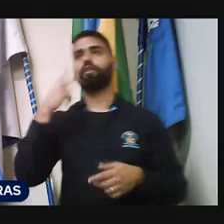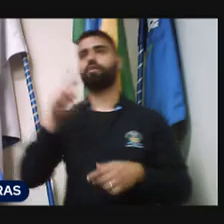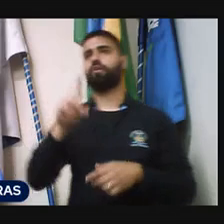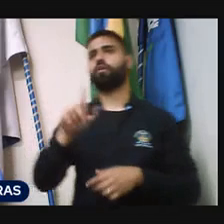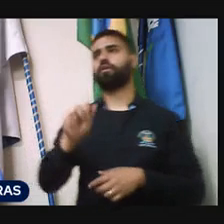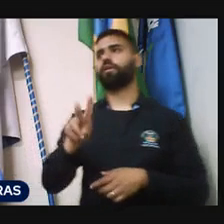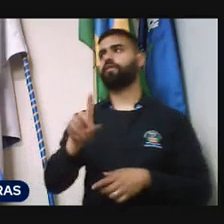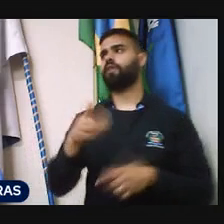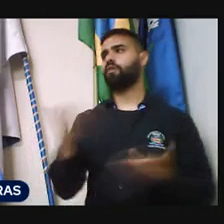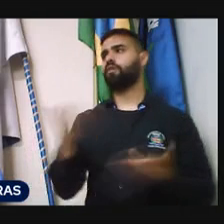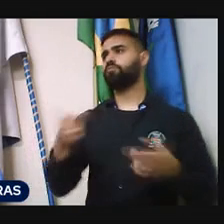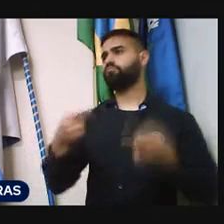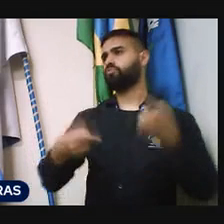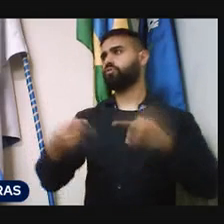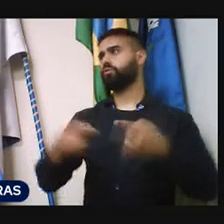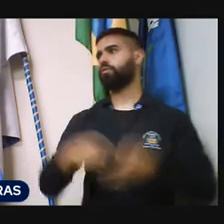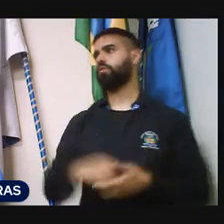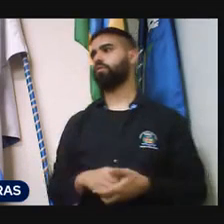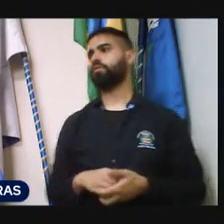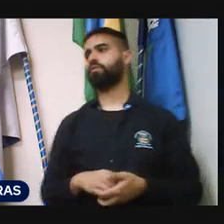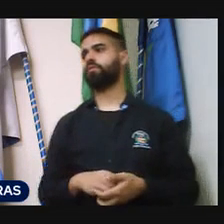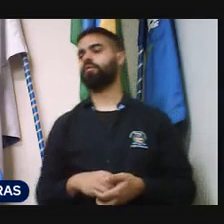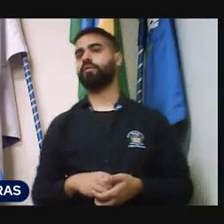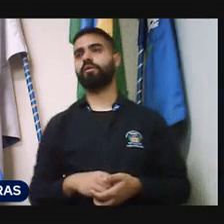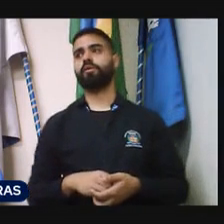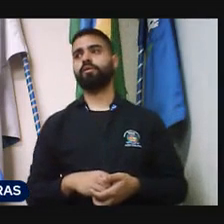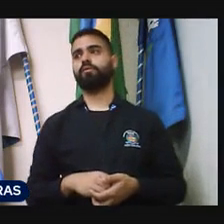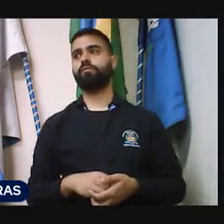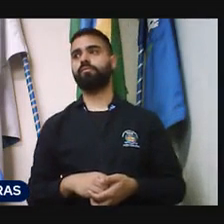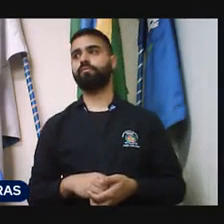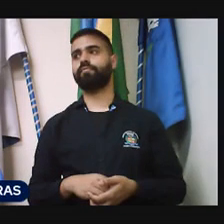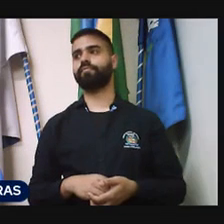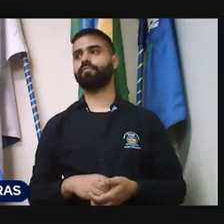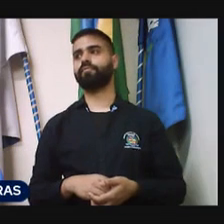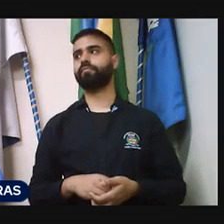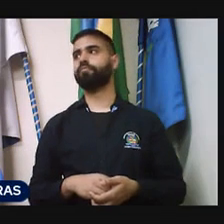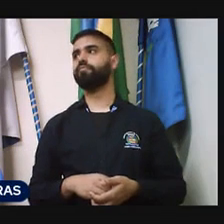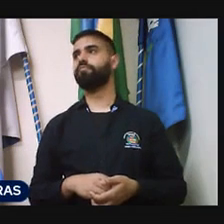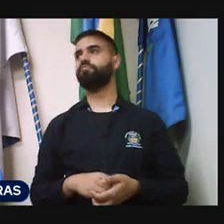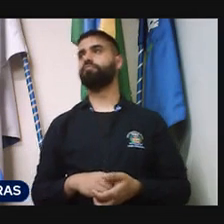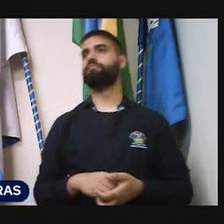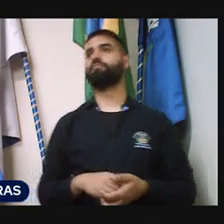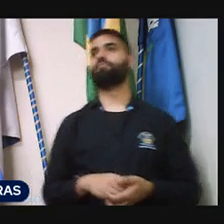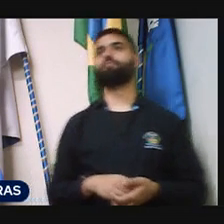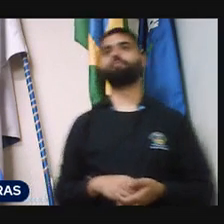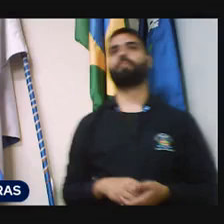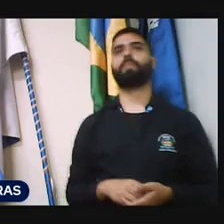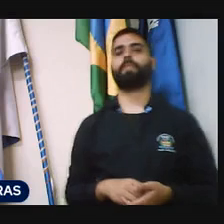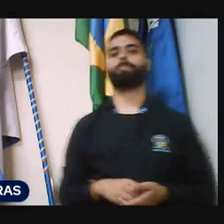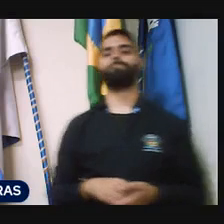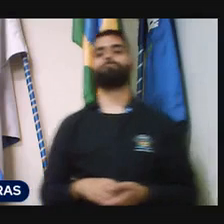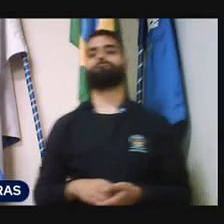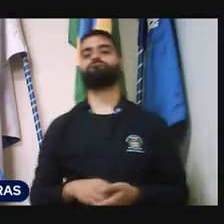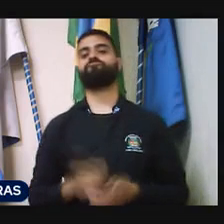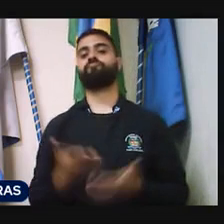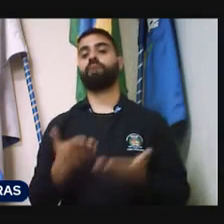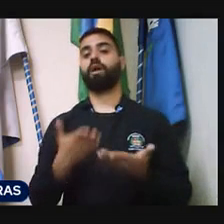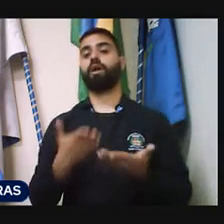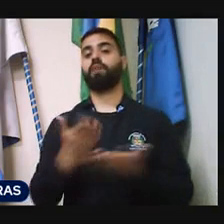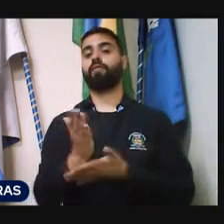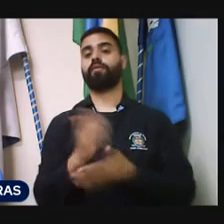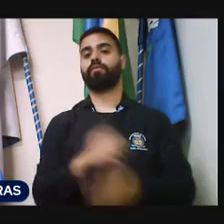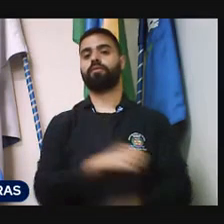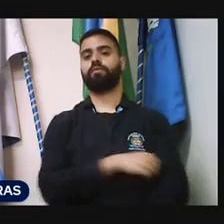discussão Se não aguenta não Vereador aquele discutir passamos hoje no votações ver todos concordam permaneçam Como estão